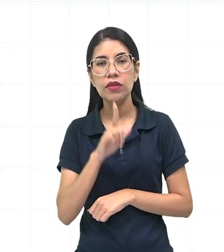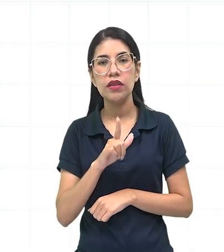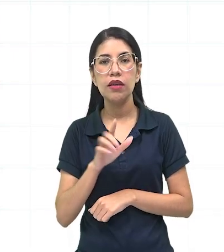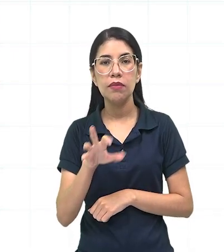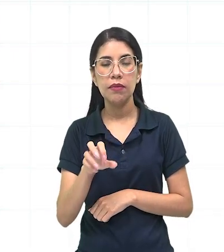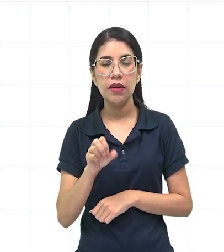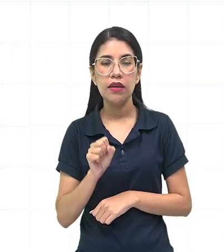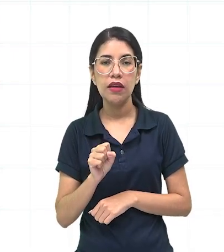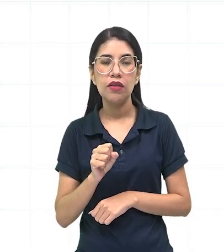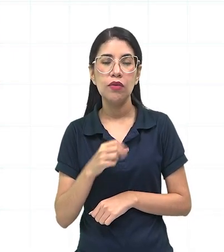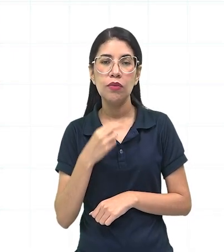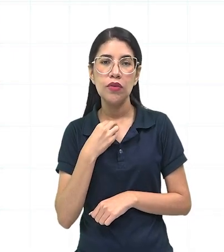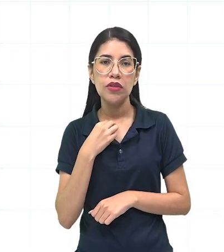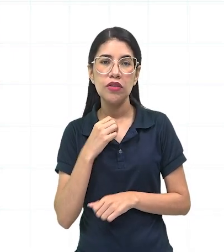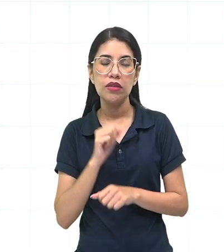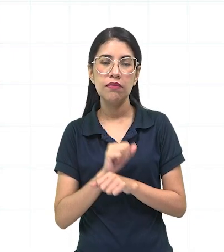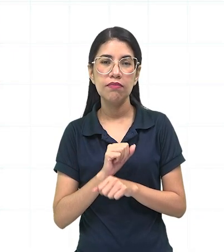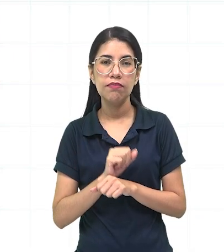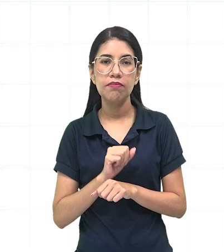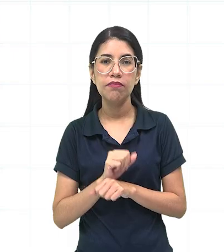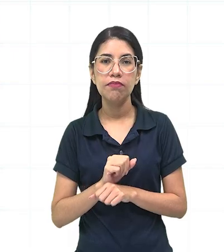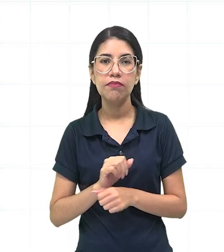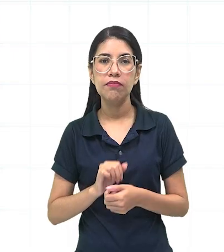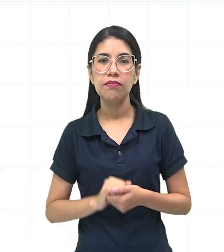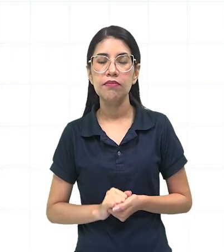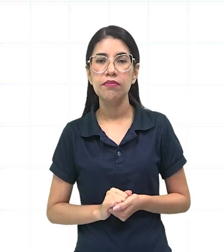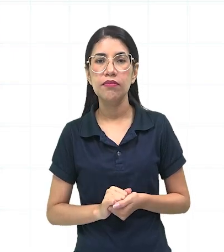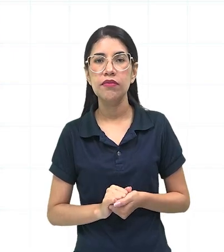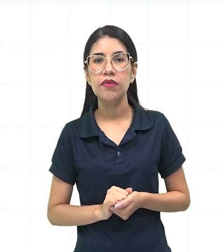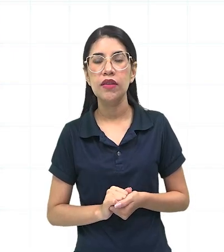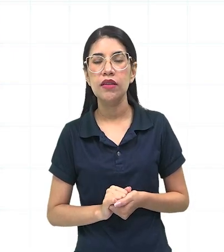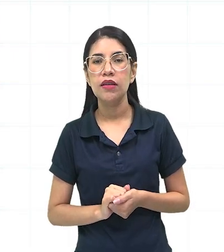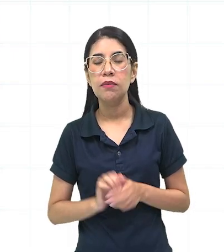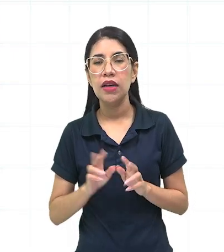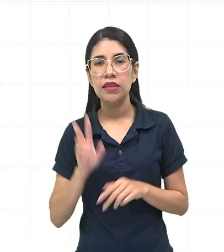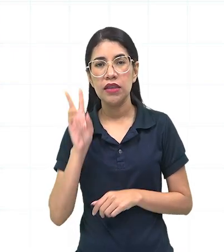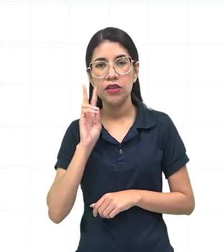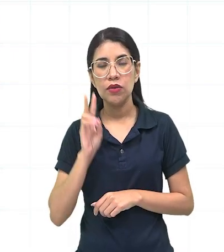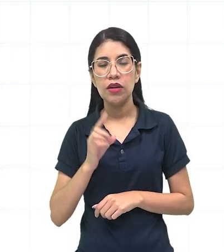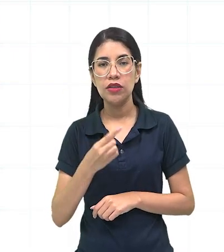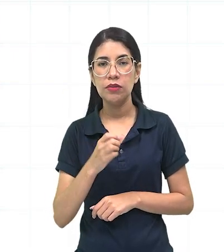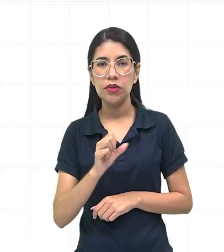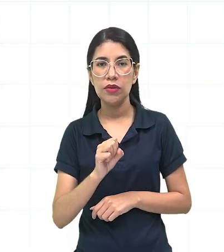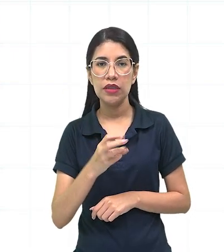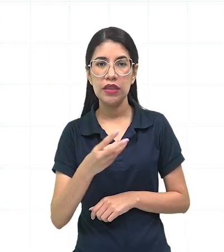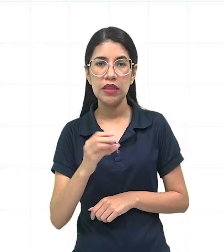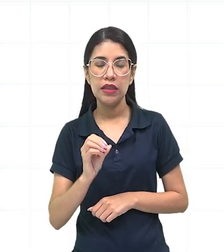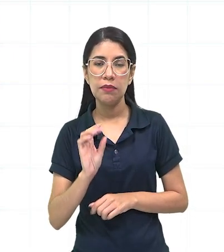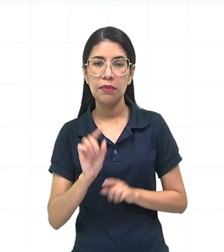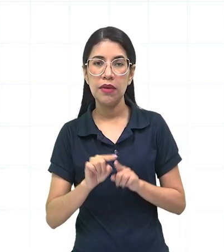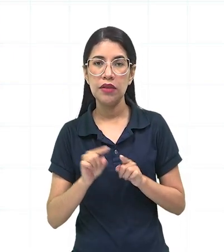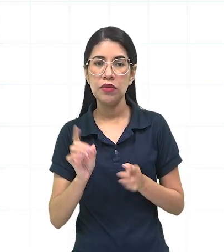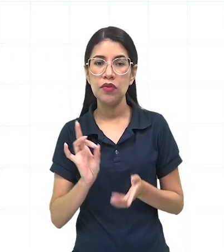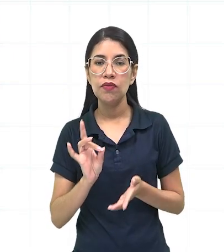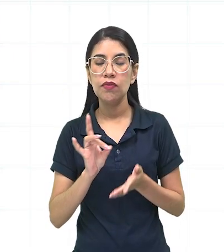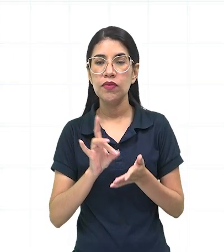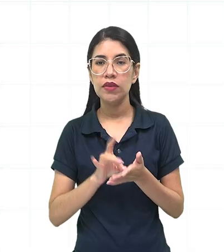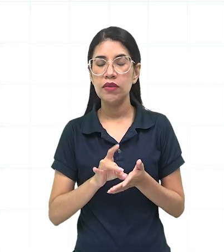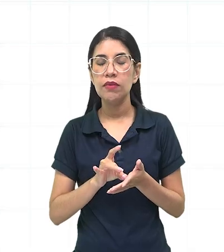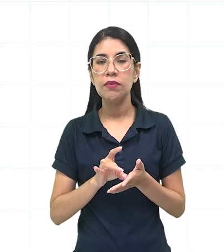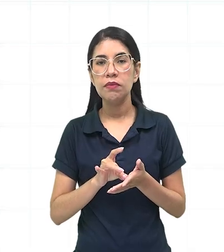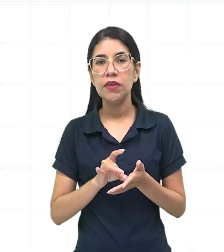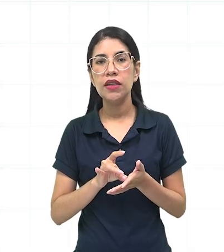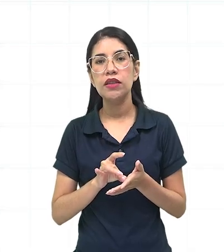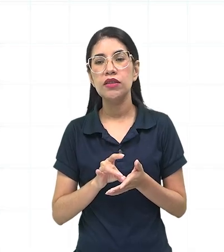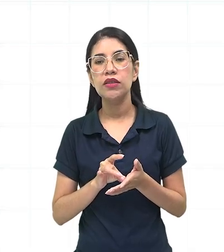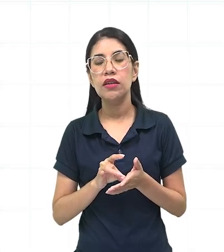não podiam simplesmente esperar ela voltar. Embora essa versão seja de 1830, oficialmente, o dado que a gente tem oficial